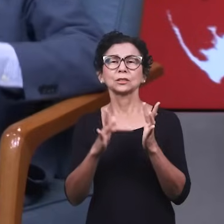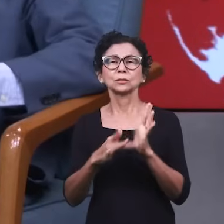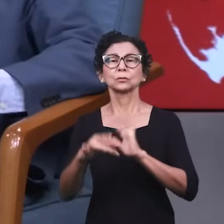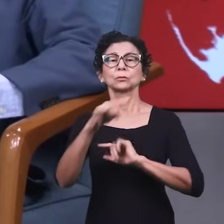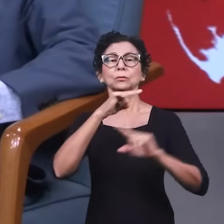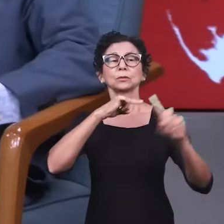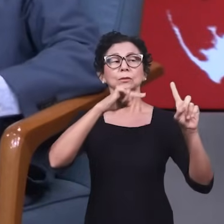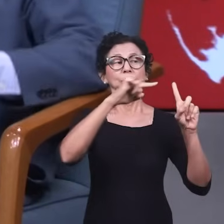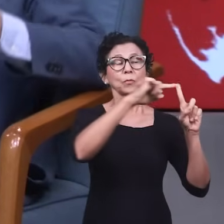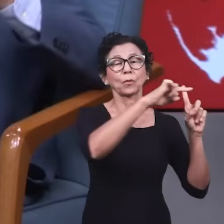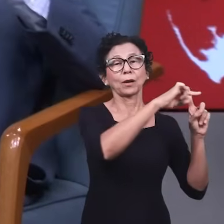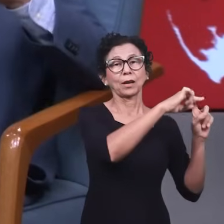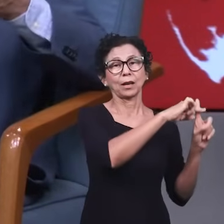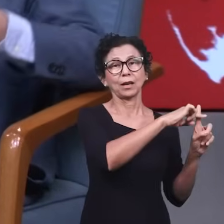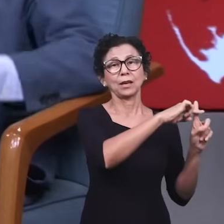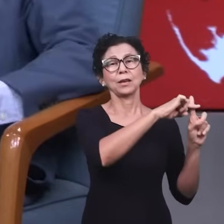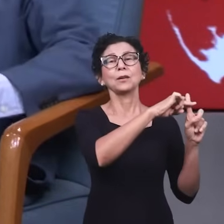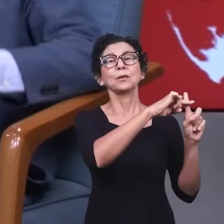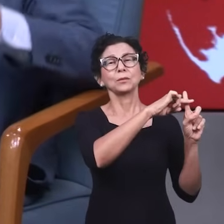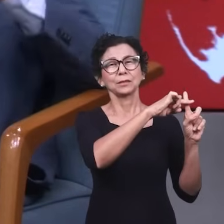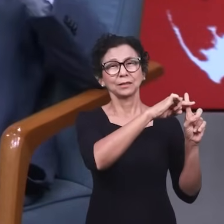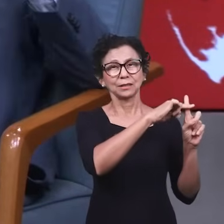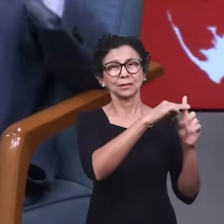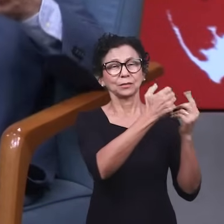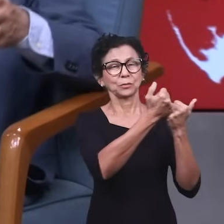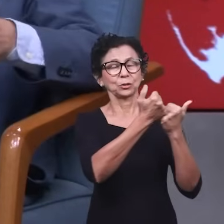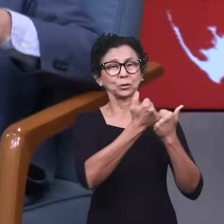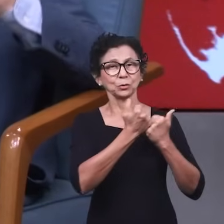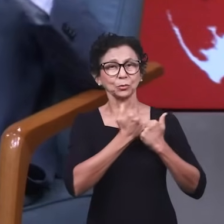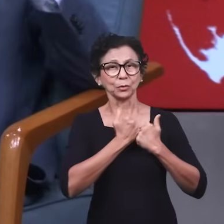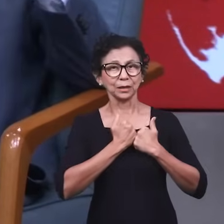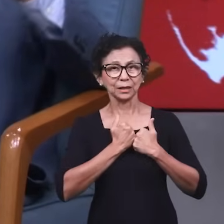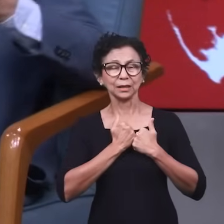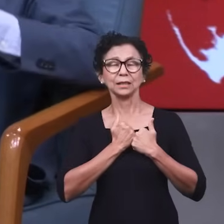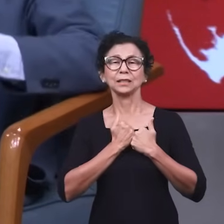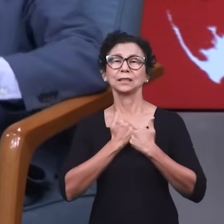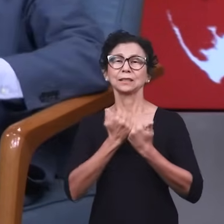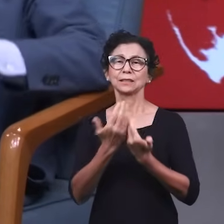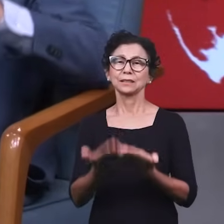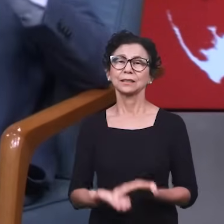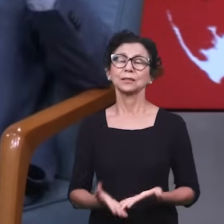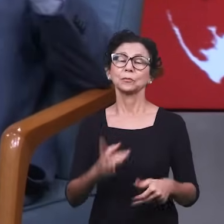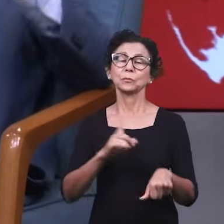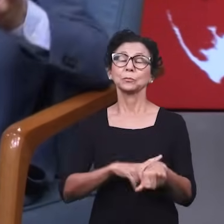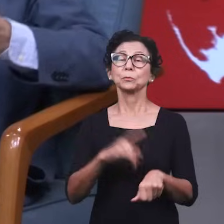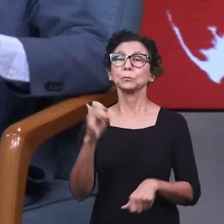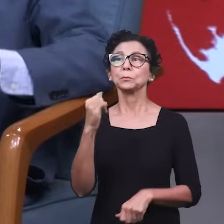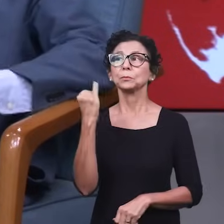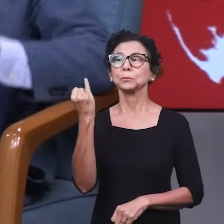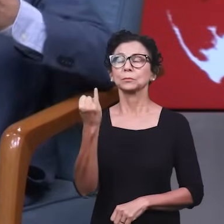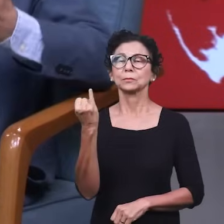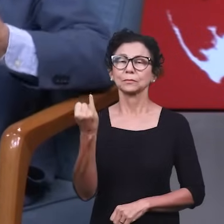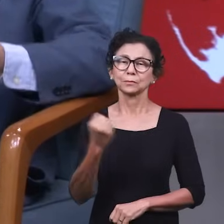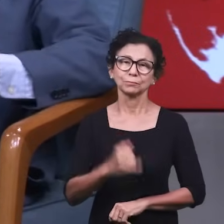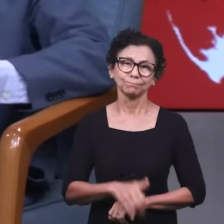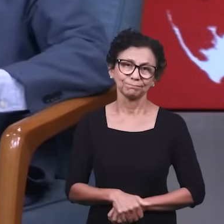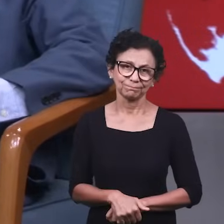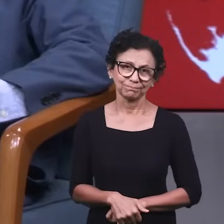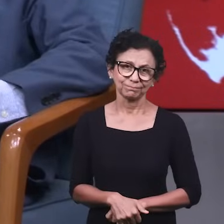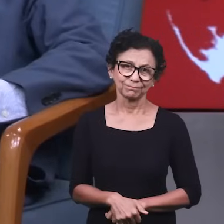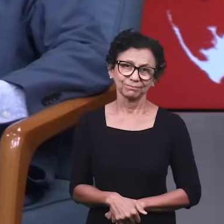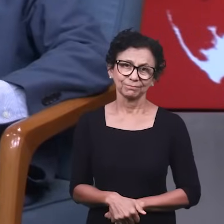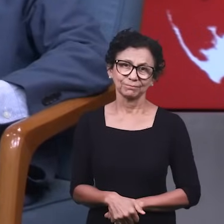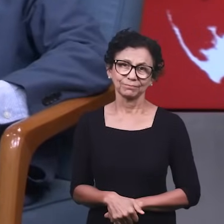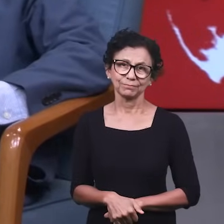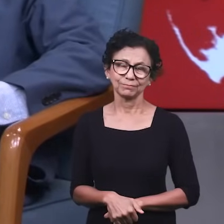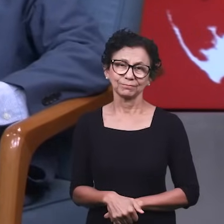do corpo e do sangue, quer dizer, o corpo vivo com o sangue que é o Espírito, é um momento importante, profético na